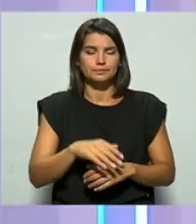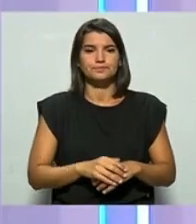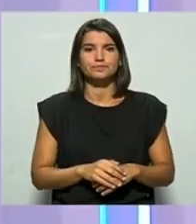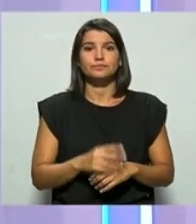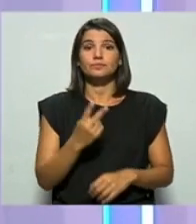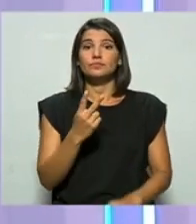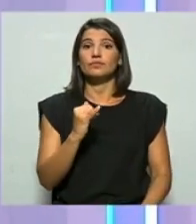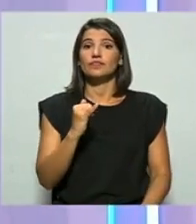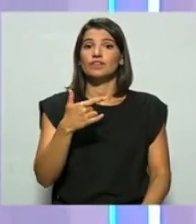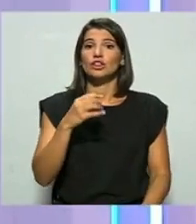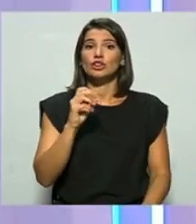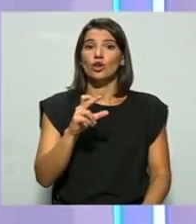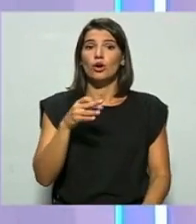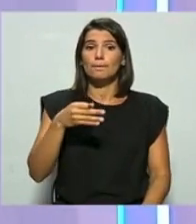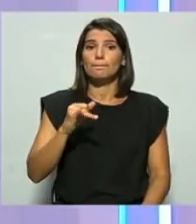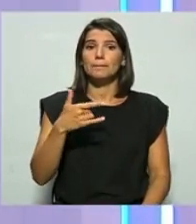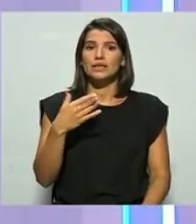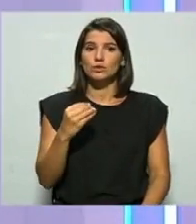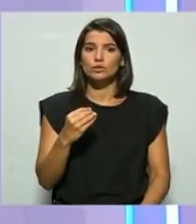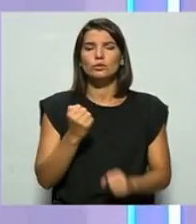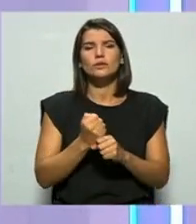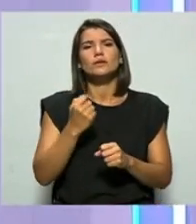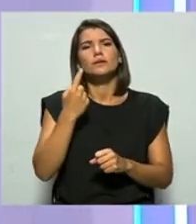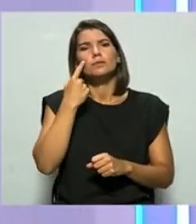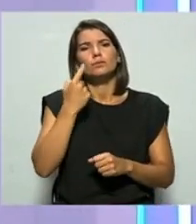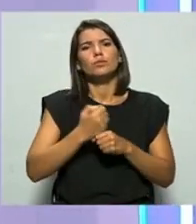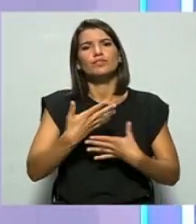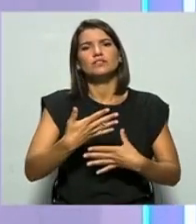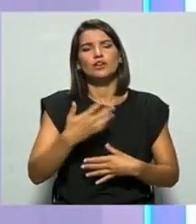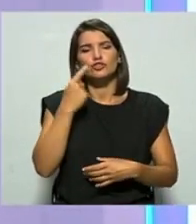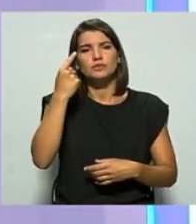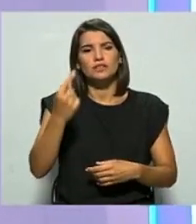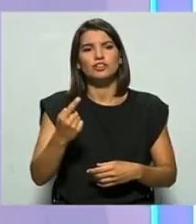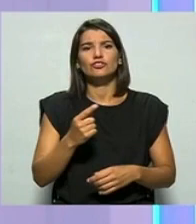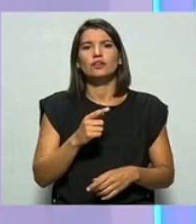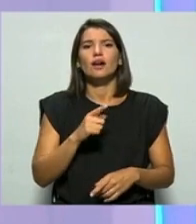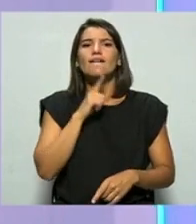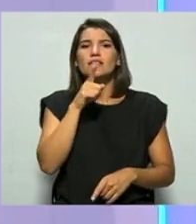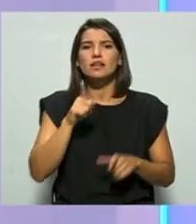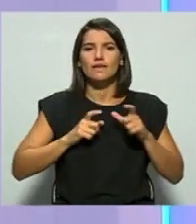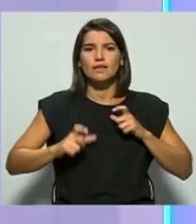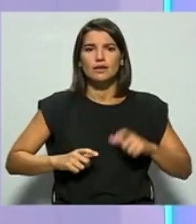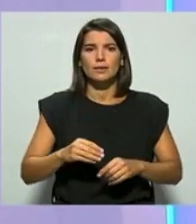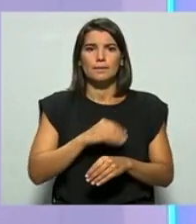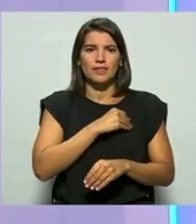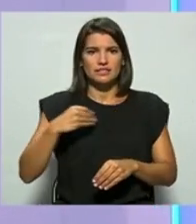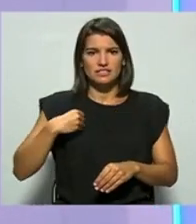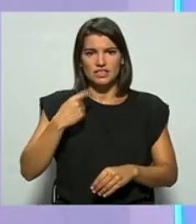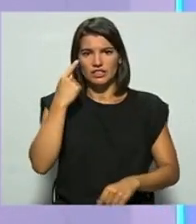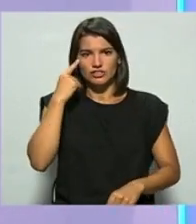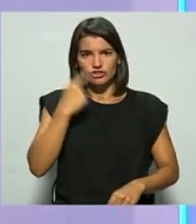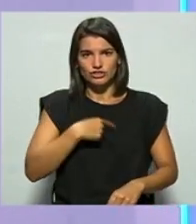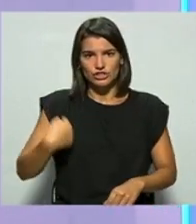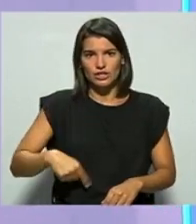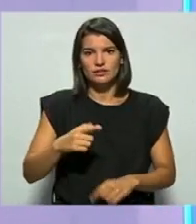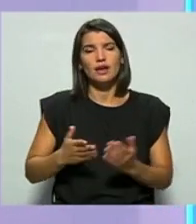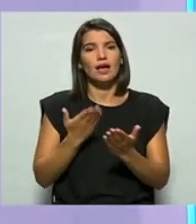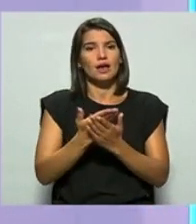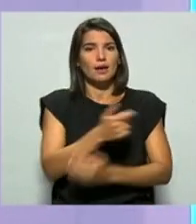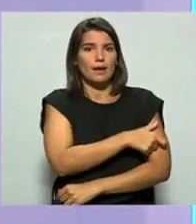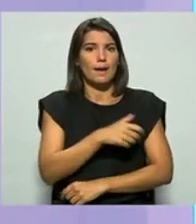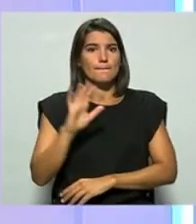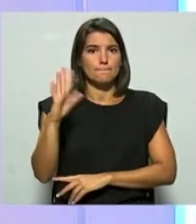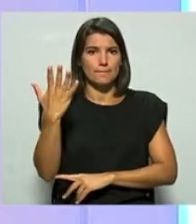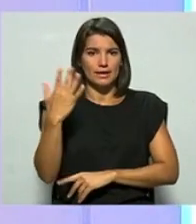Vítor Miguel Pinto especialista em acupuntura e medicina tradicional chinesa é candidato do pano